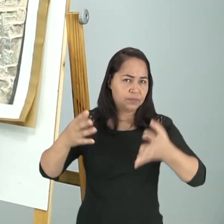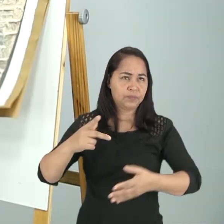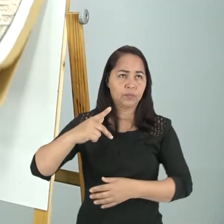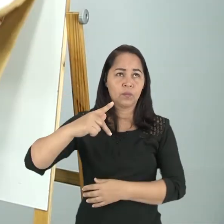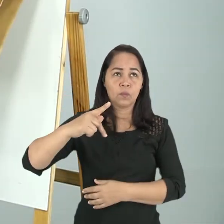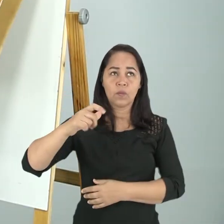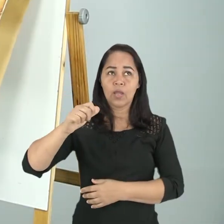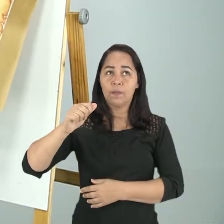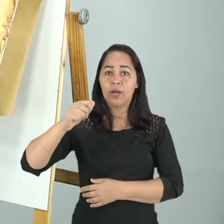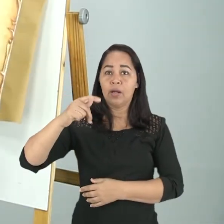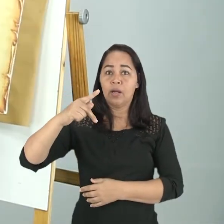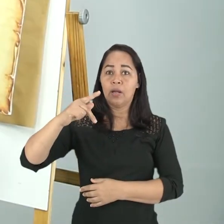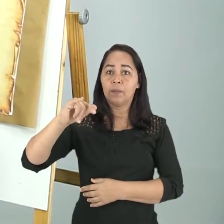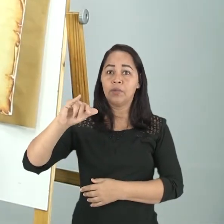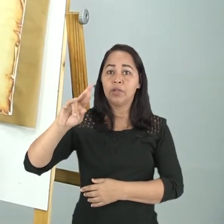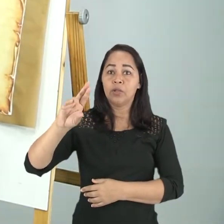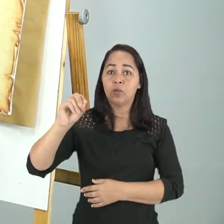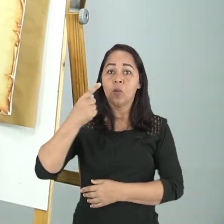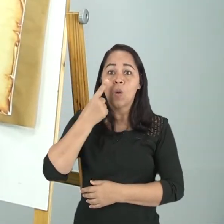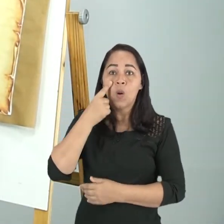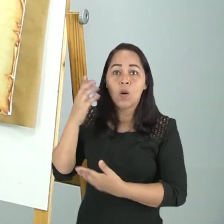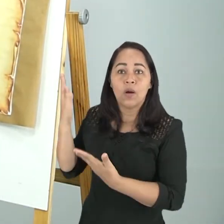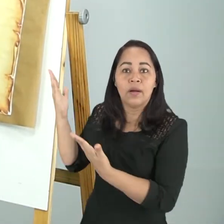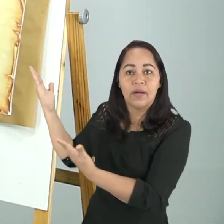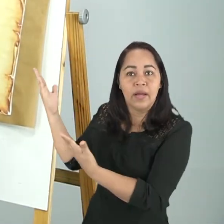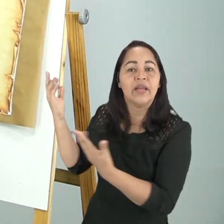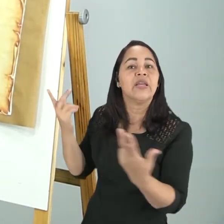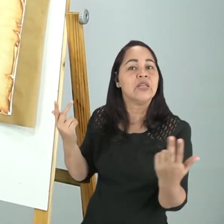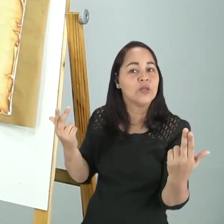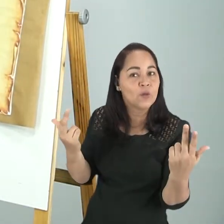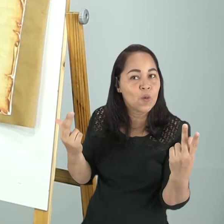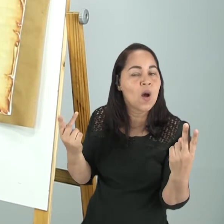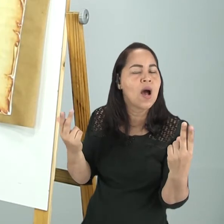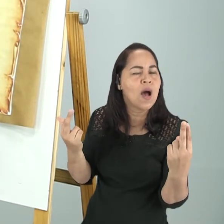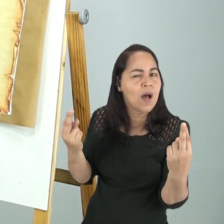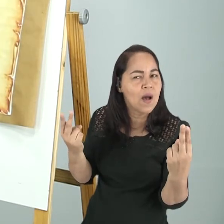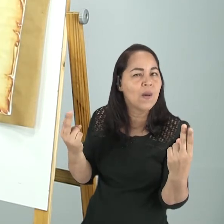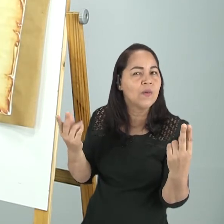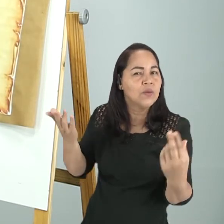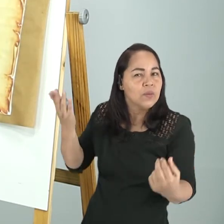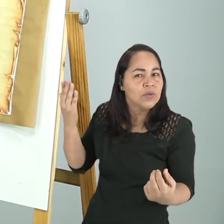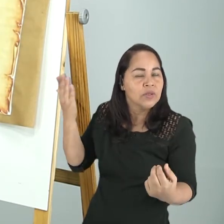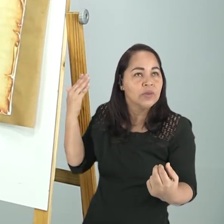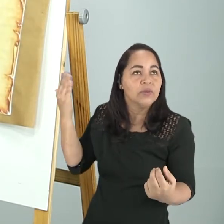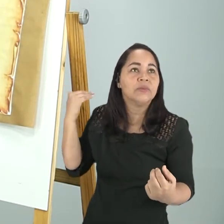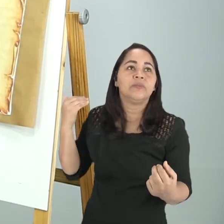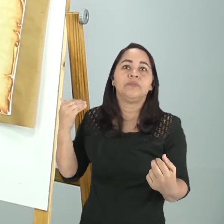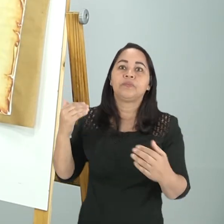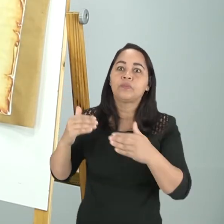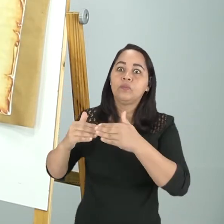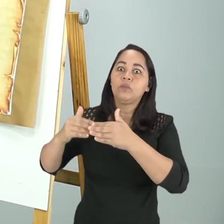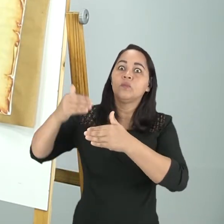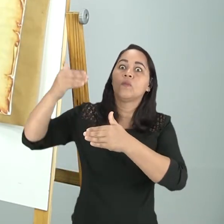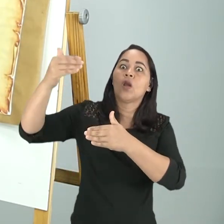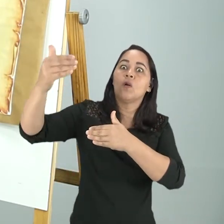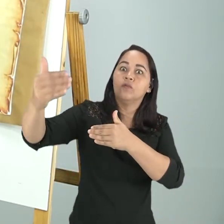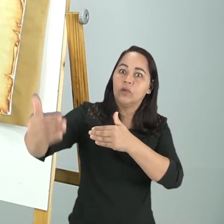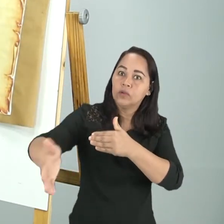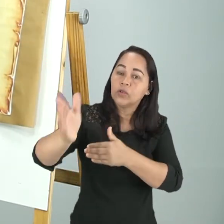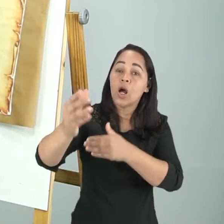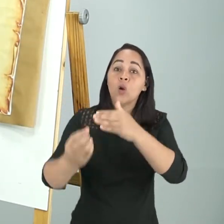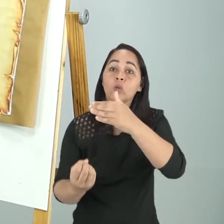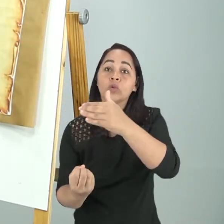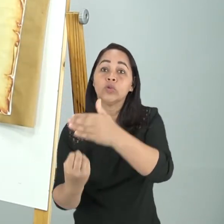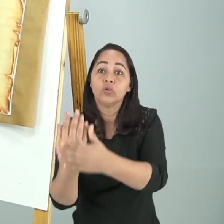aqui. Olha aqui, ó. Antes, isso já bem depois, isso aqui já era uma evolução, ok? Isso